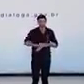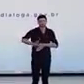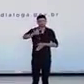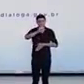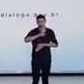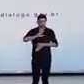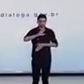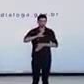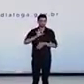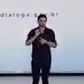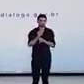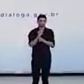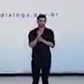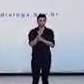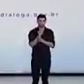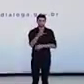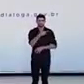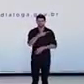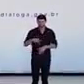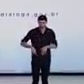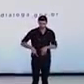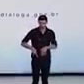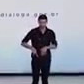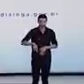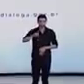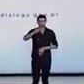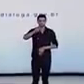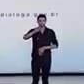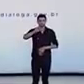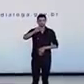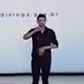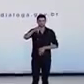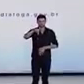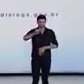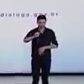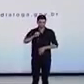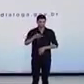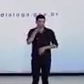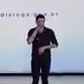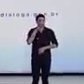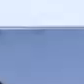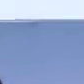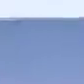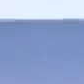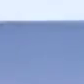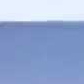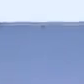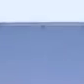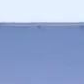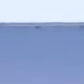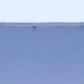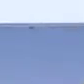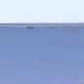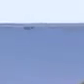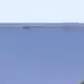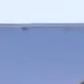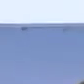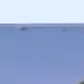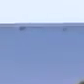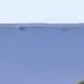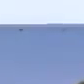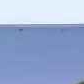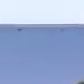Pública, Regina Mick. Por favor, Regina, falando sobre segurança pública. Não está funcionando? Pode usar o